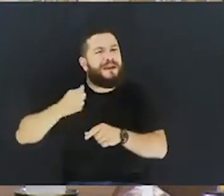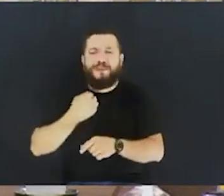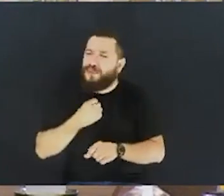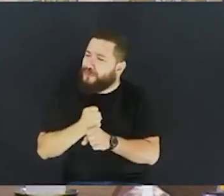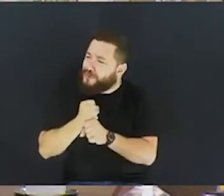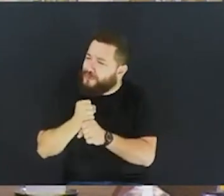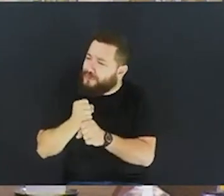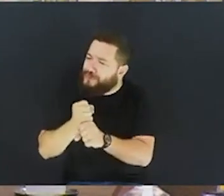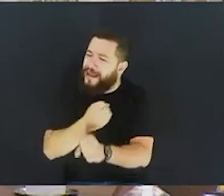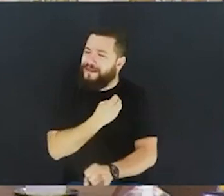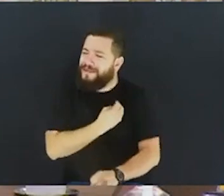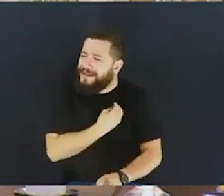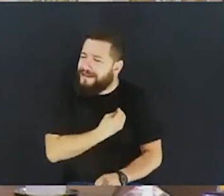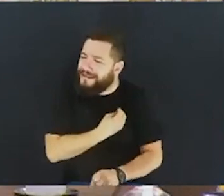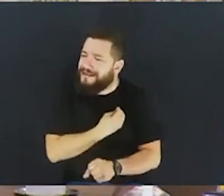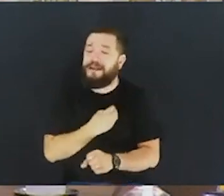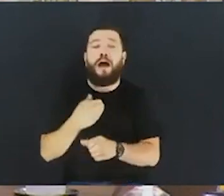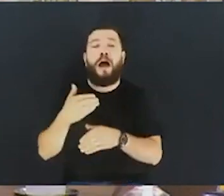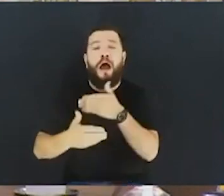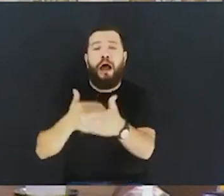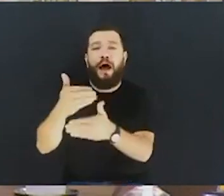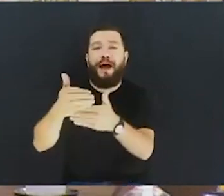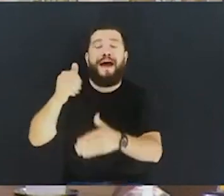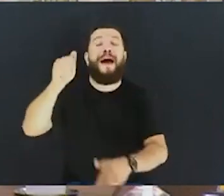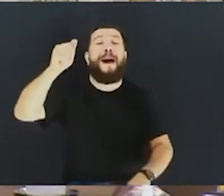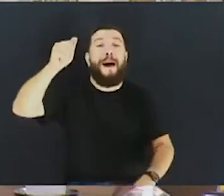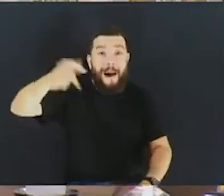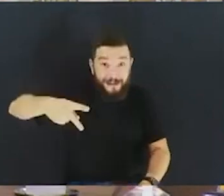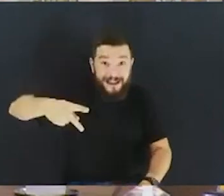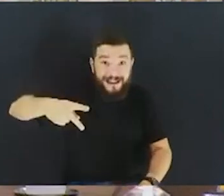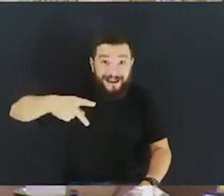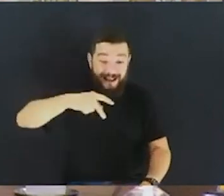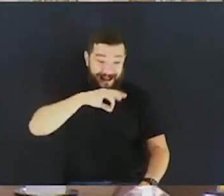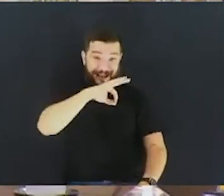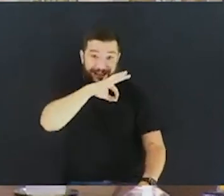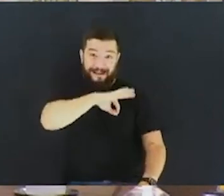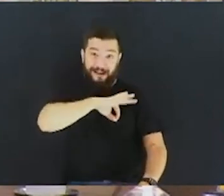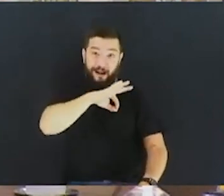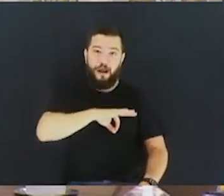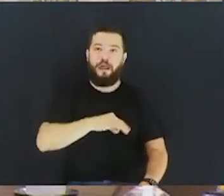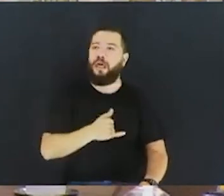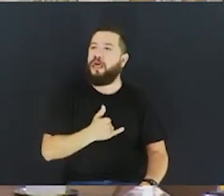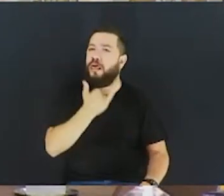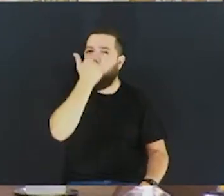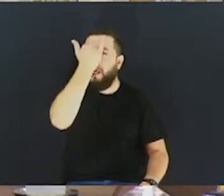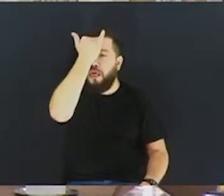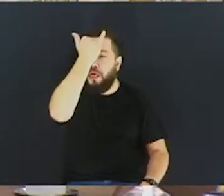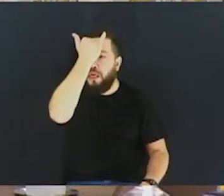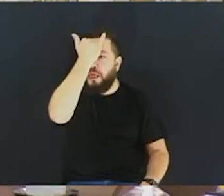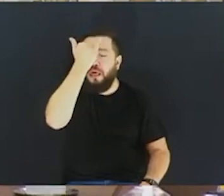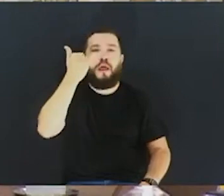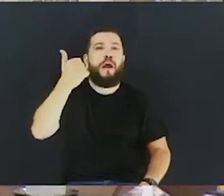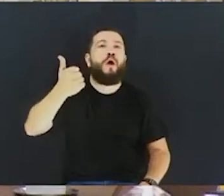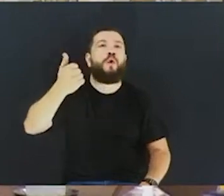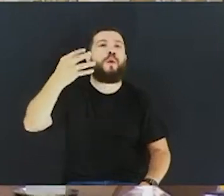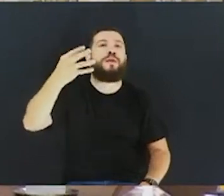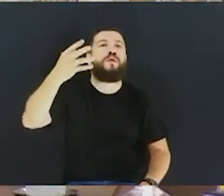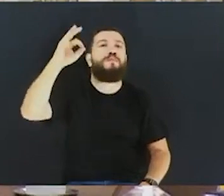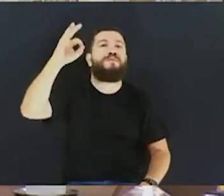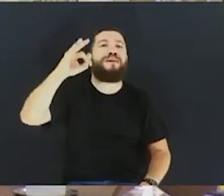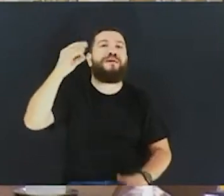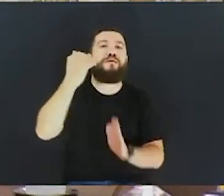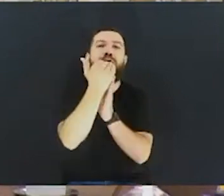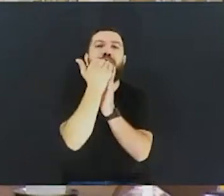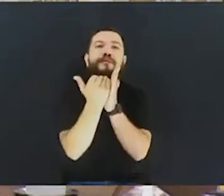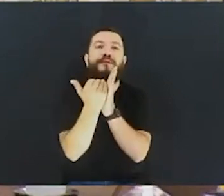de 14%. Mas, por todos os cálculos que recebemos, todos os pareceres